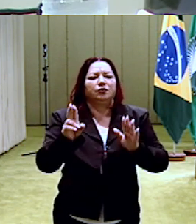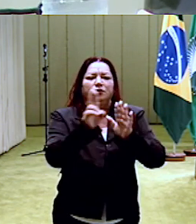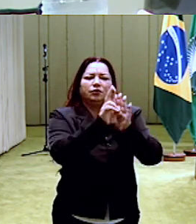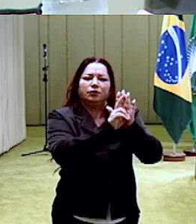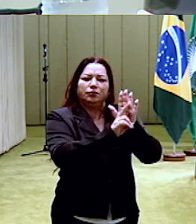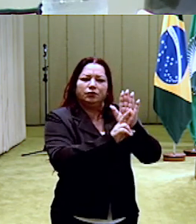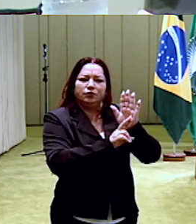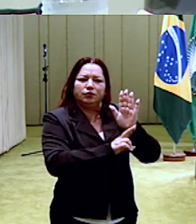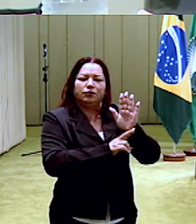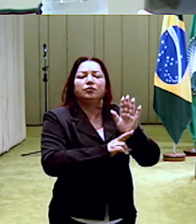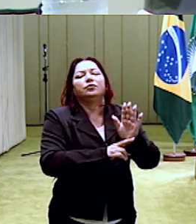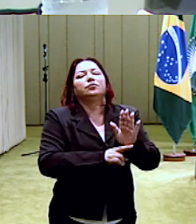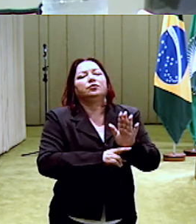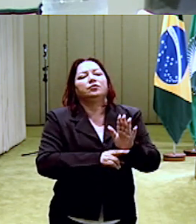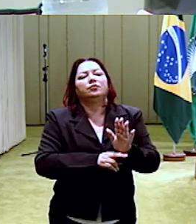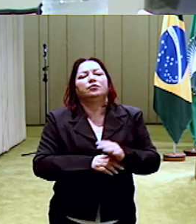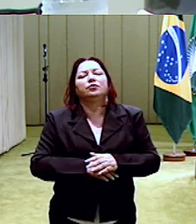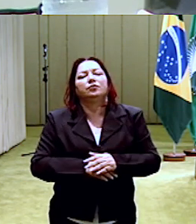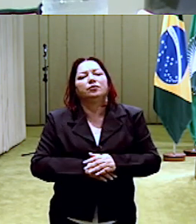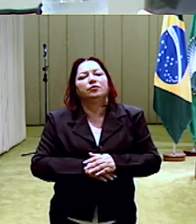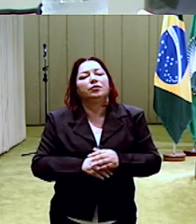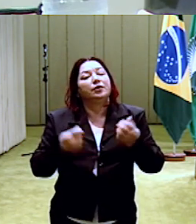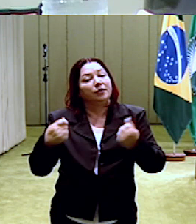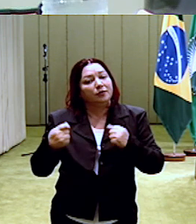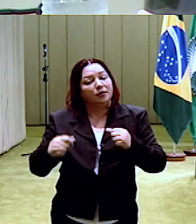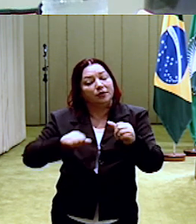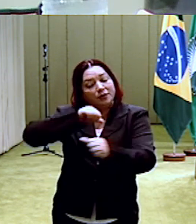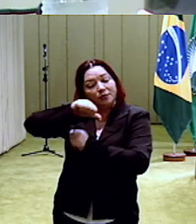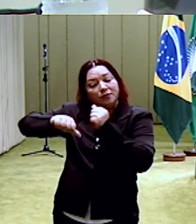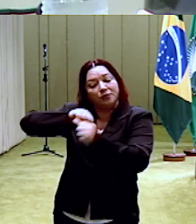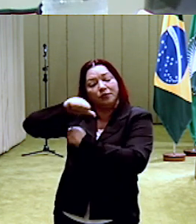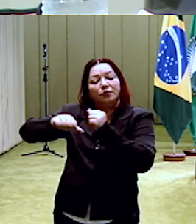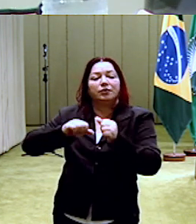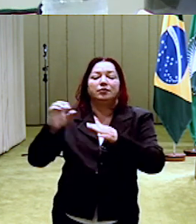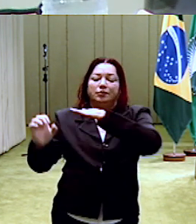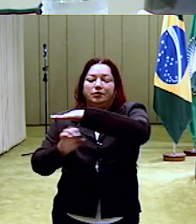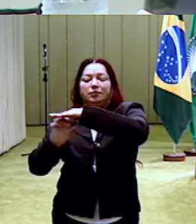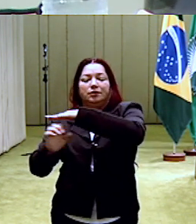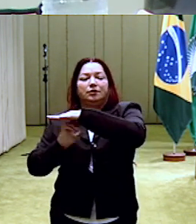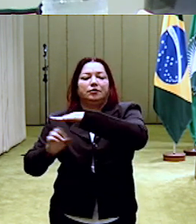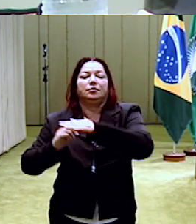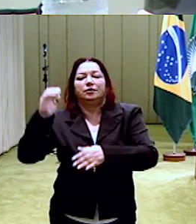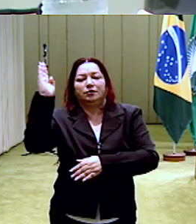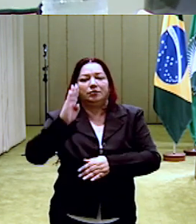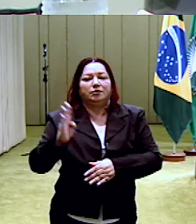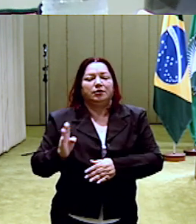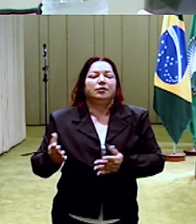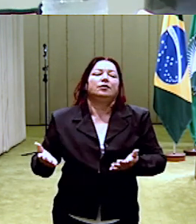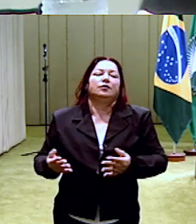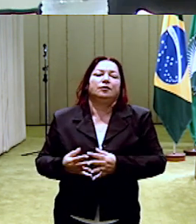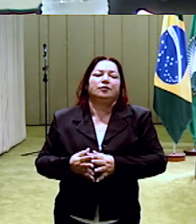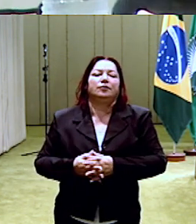de regulação das cadeias de fornecimento, que estão a demandar grandes mudanças das empresas brasileiras, sejam elas grandes, médias